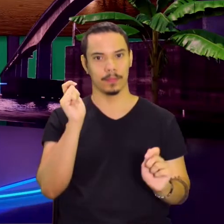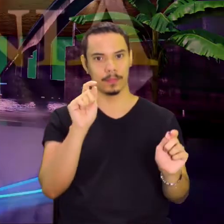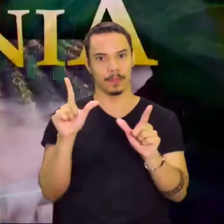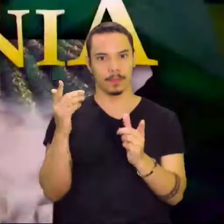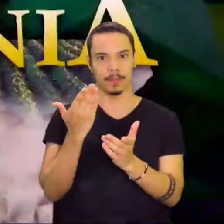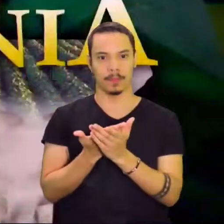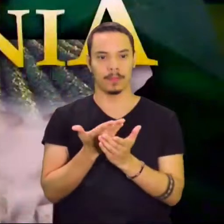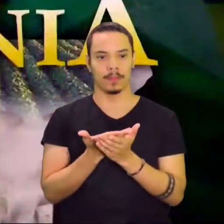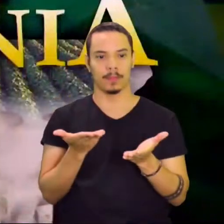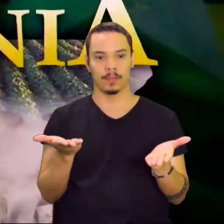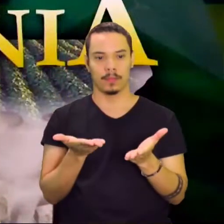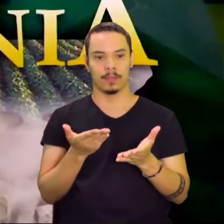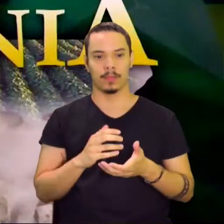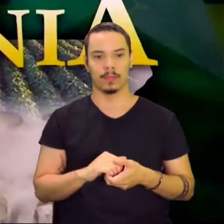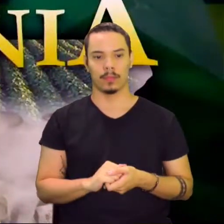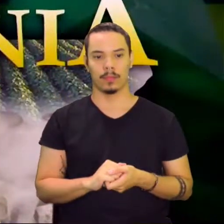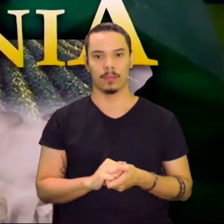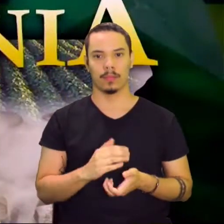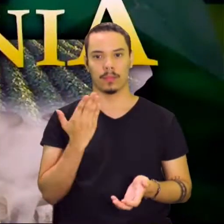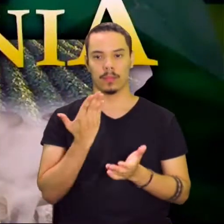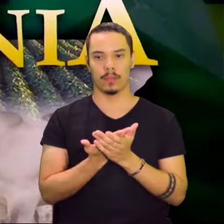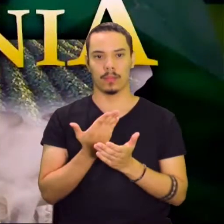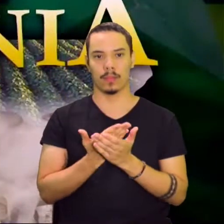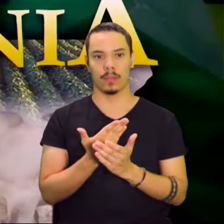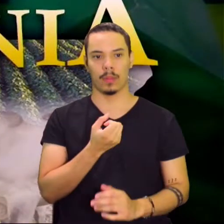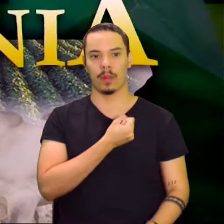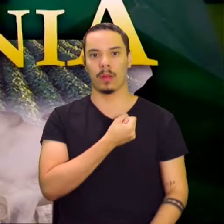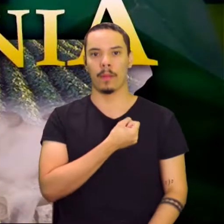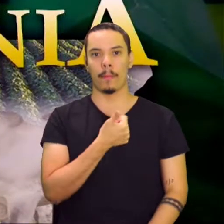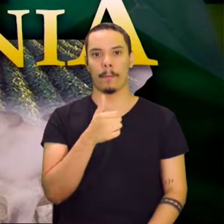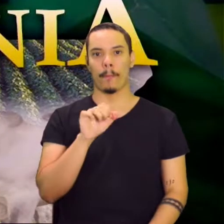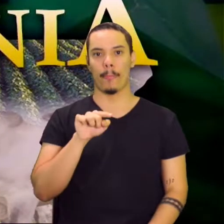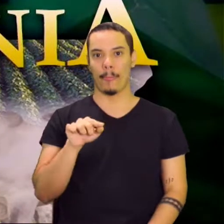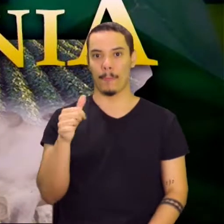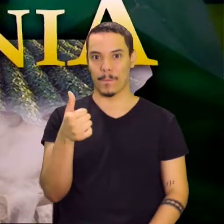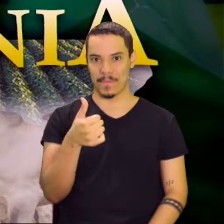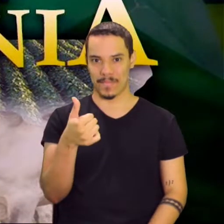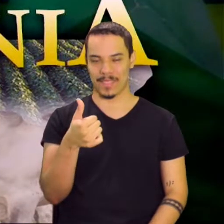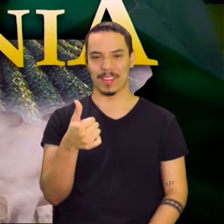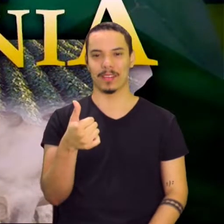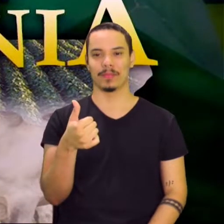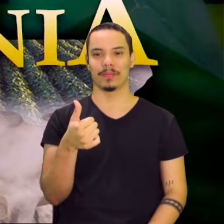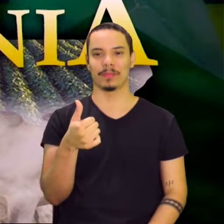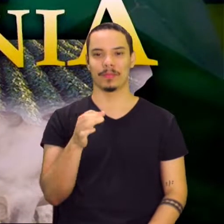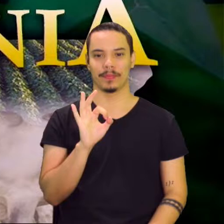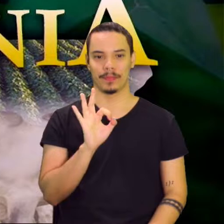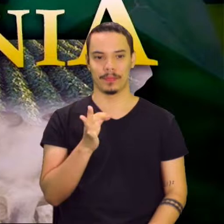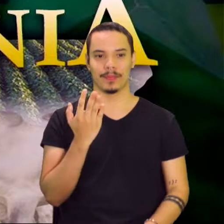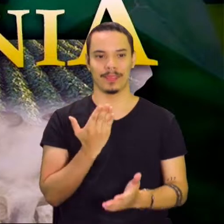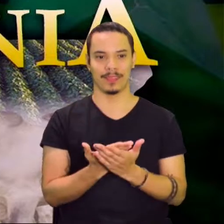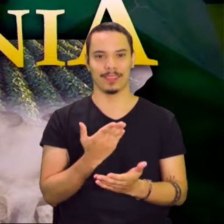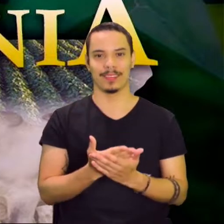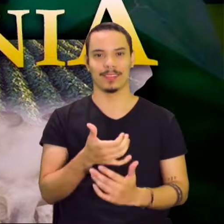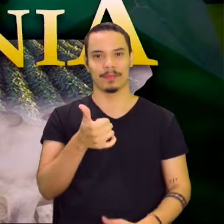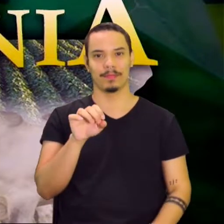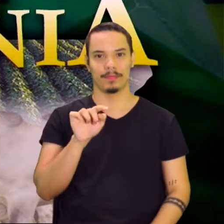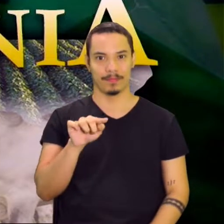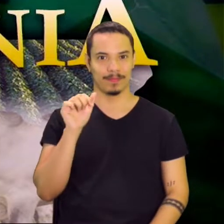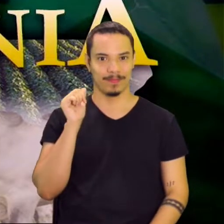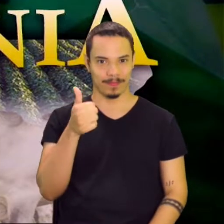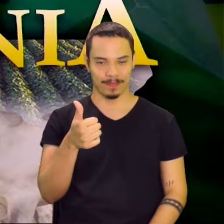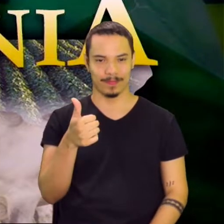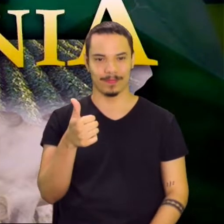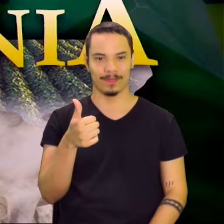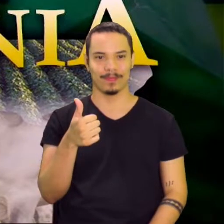hoje. Vamos lá no quadro? Aula 10.1. Pode falar junto. Show de bola. Aula 10.1.